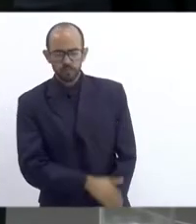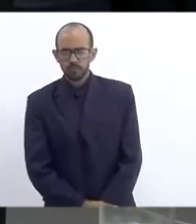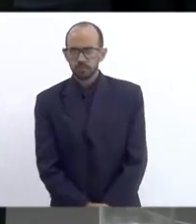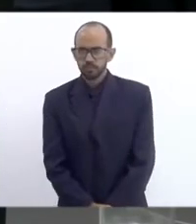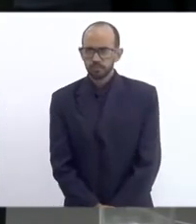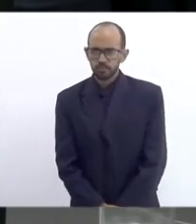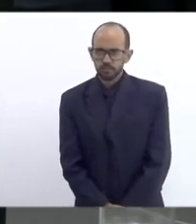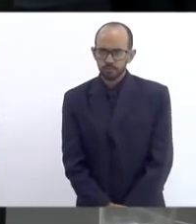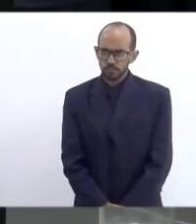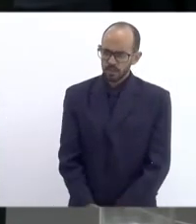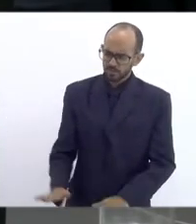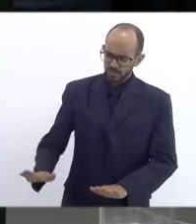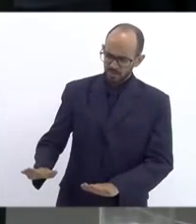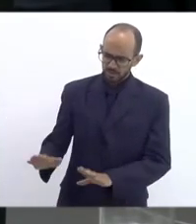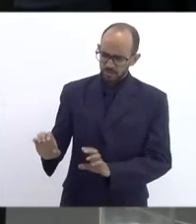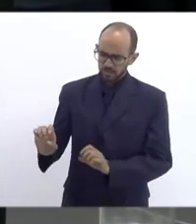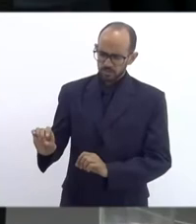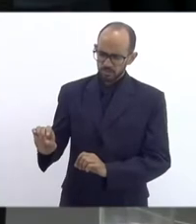Não, é uma questão de...